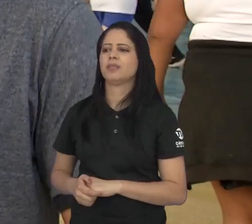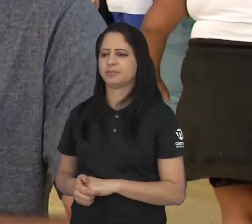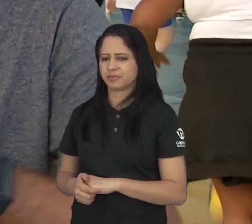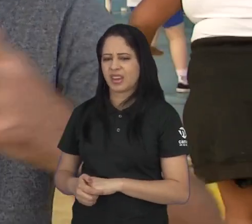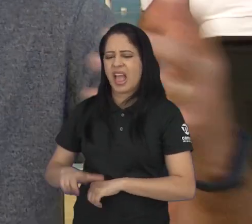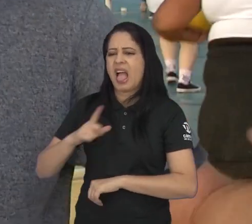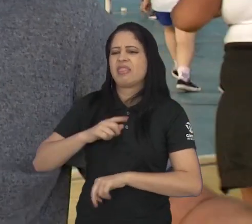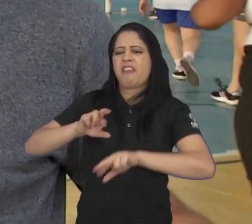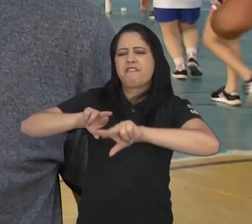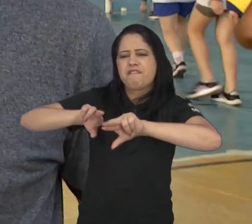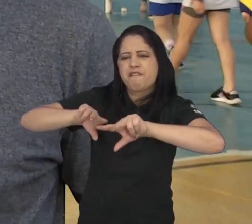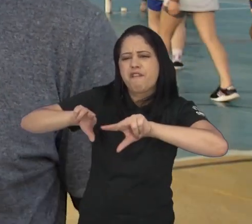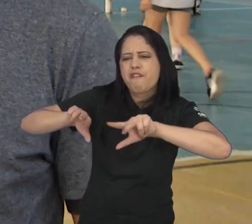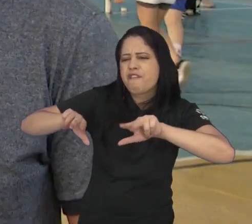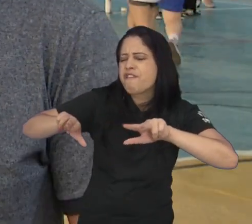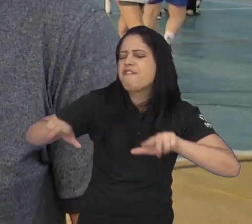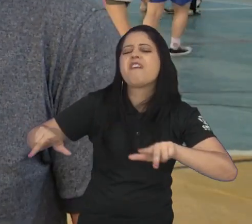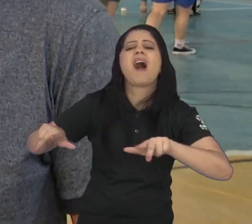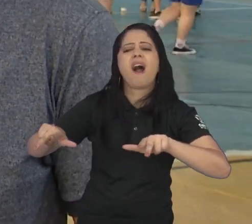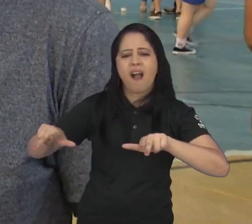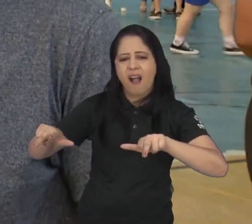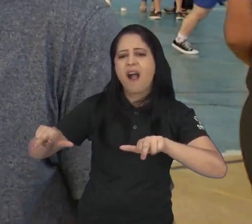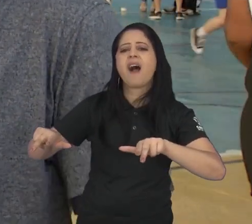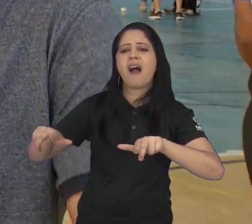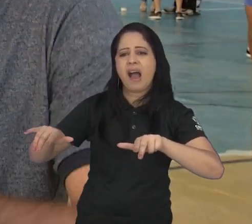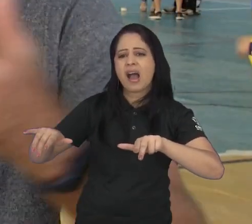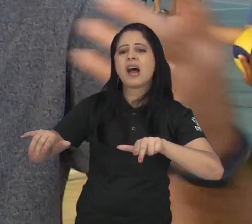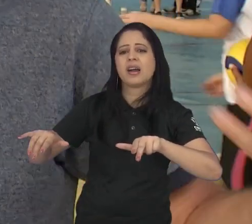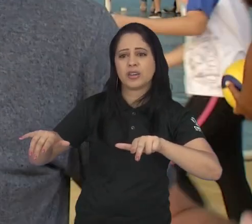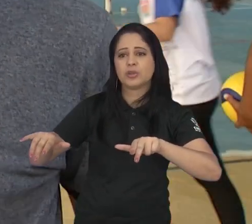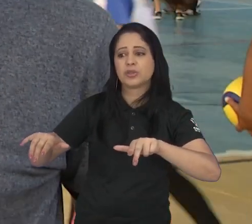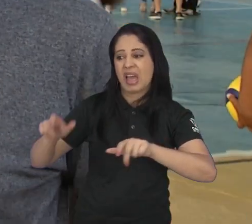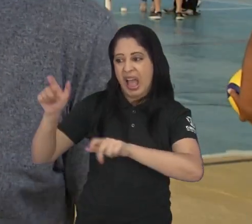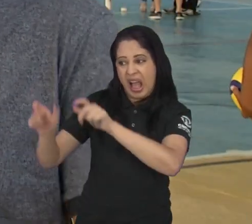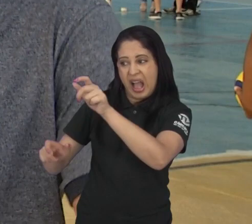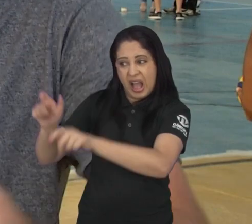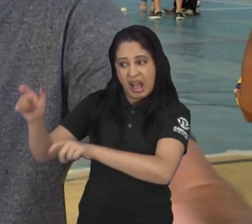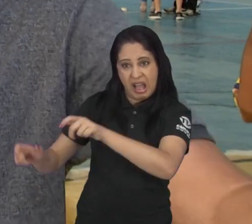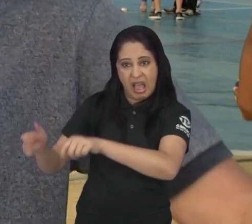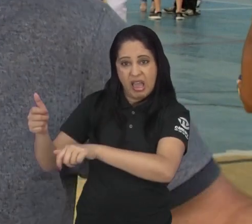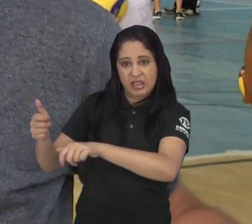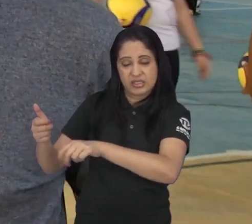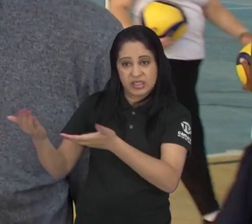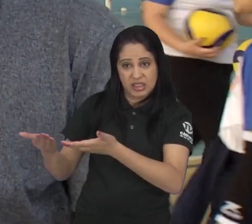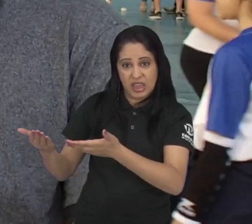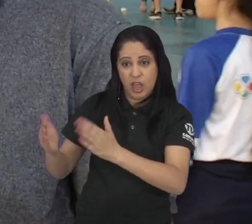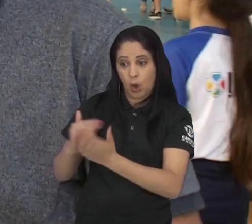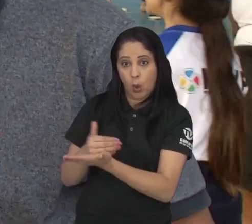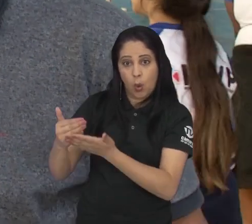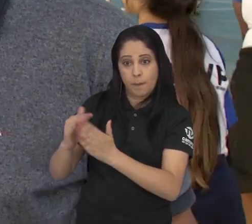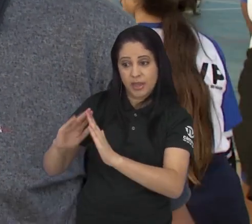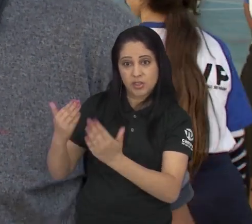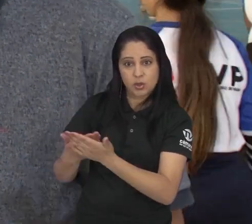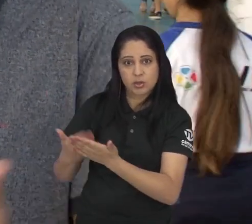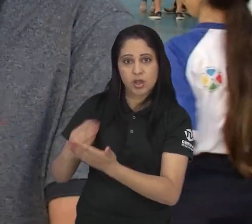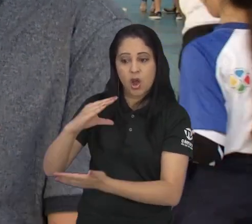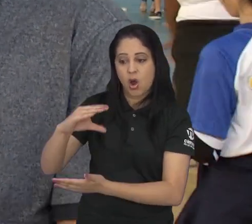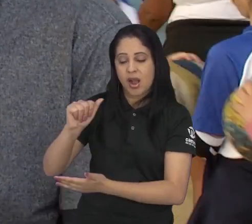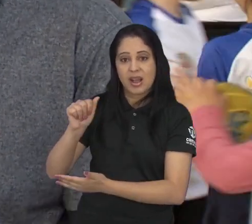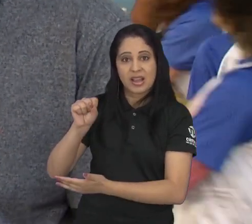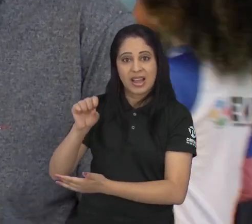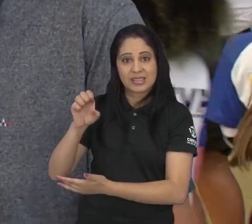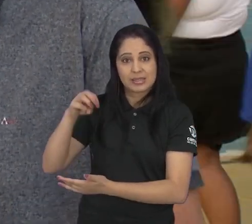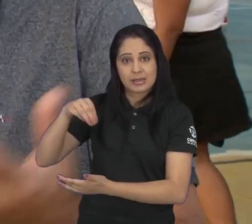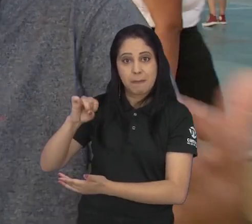diversos exemplos né de jogadores de alto nível que saíram das escolas municipais do país inteiro nós temos